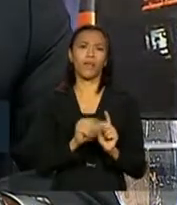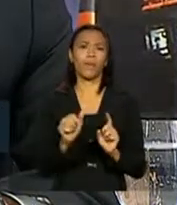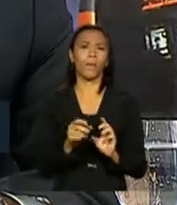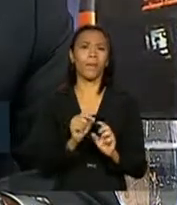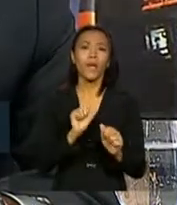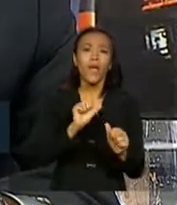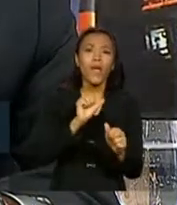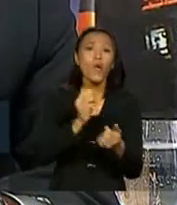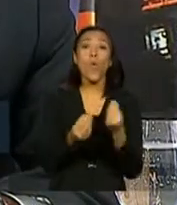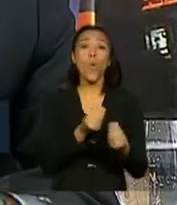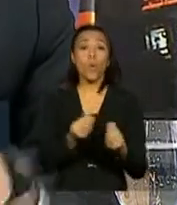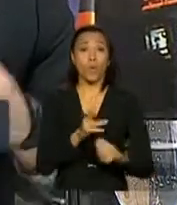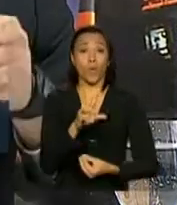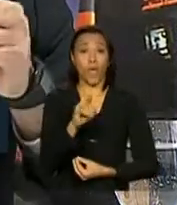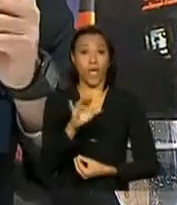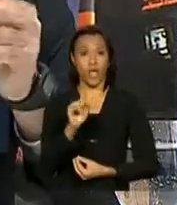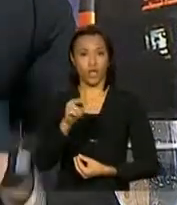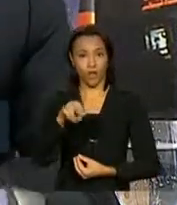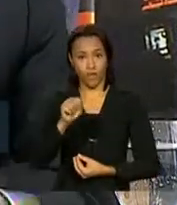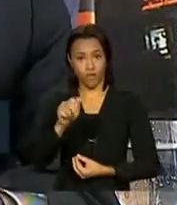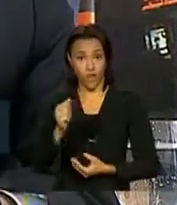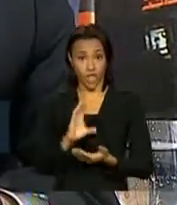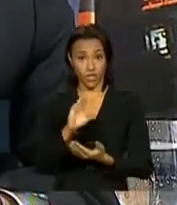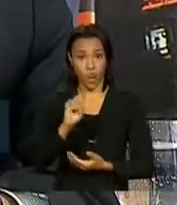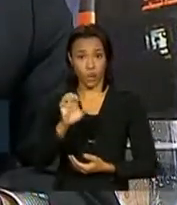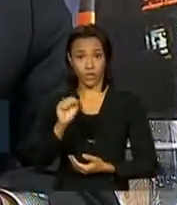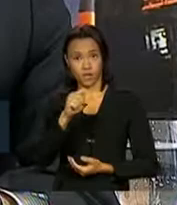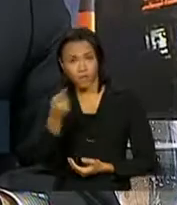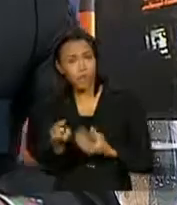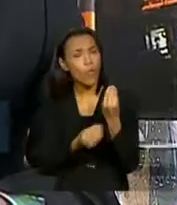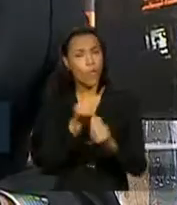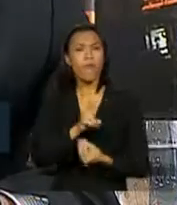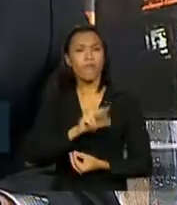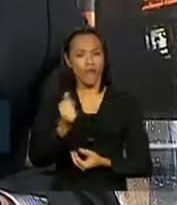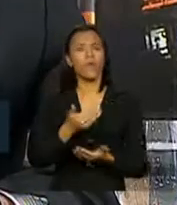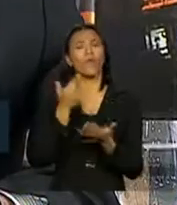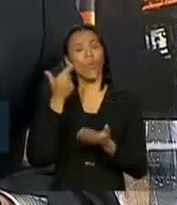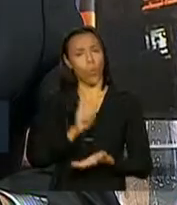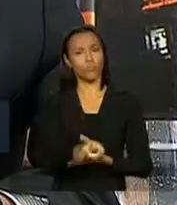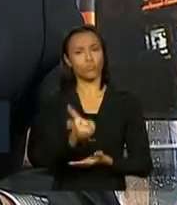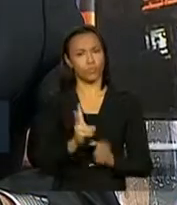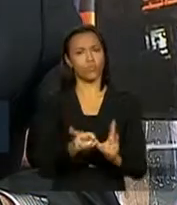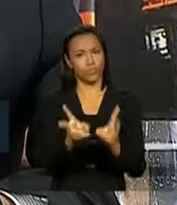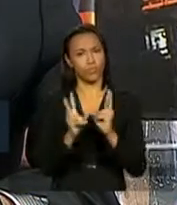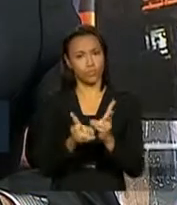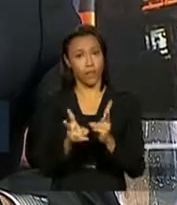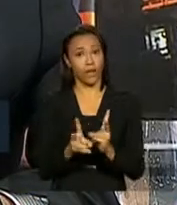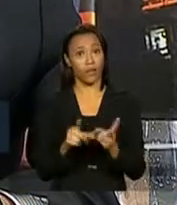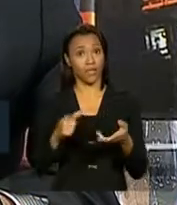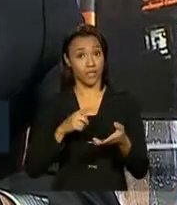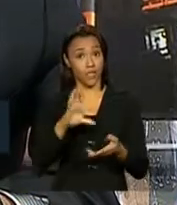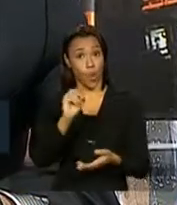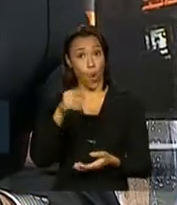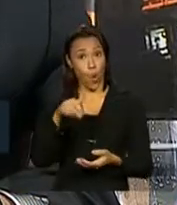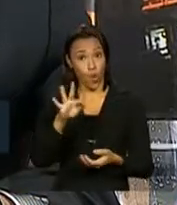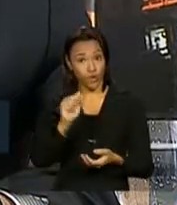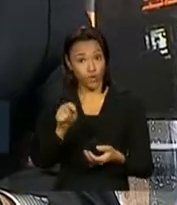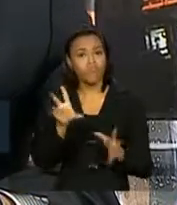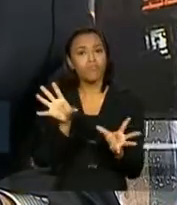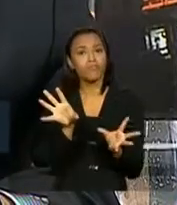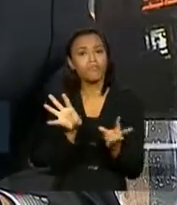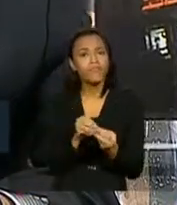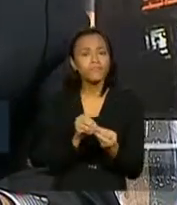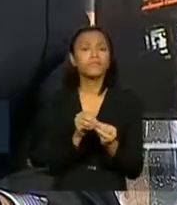a renovação das concessões. Então, vai continuar existindo, continuarão existindo todas essas contas para